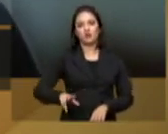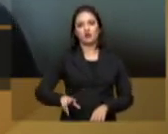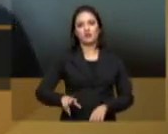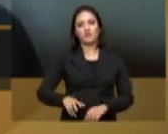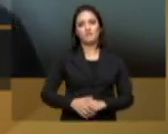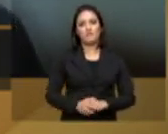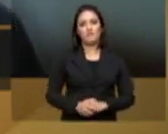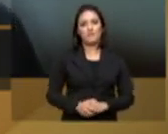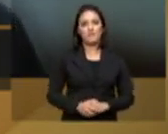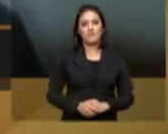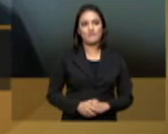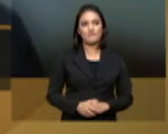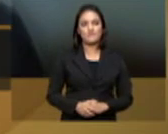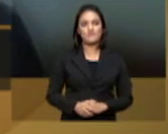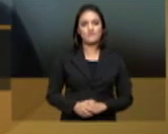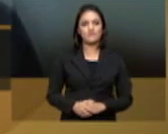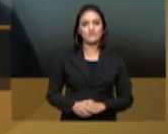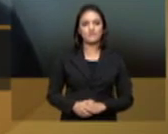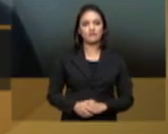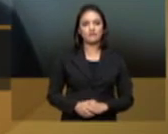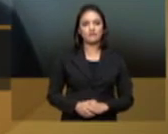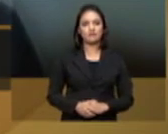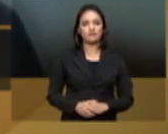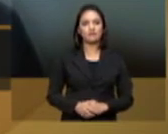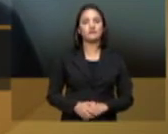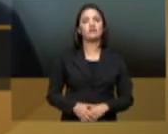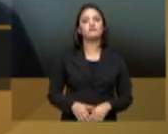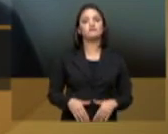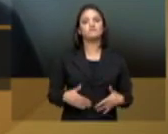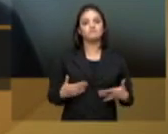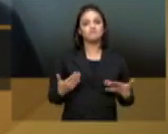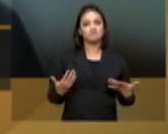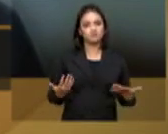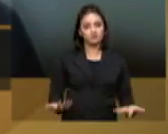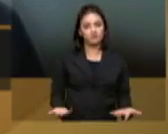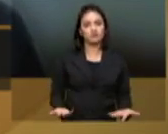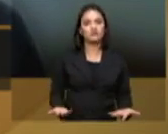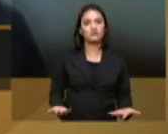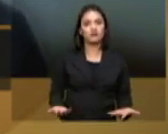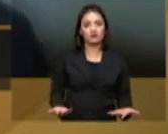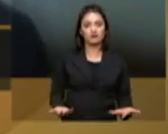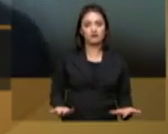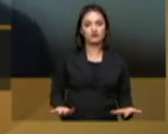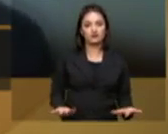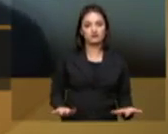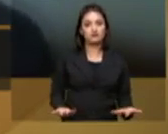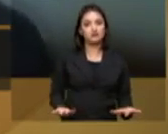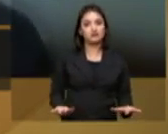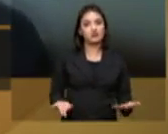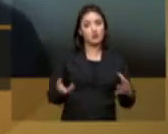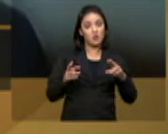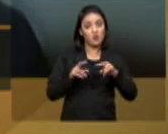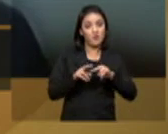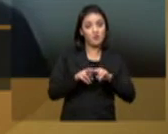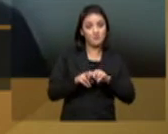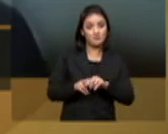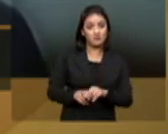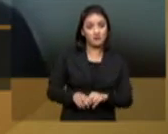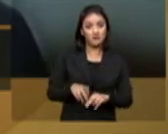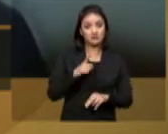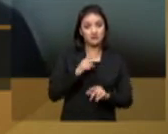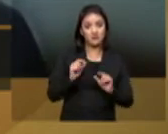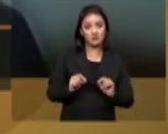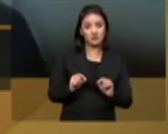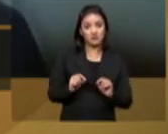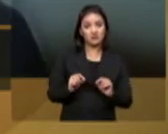jurídica. É fato. Ou seja, é um alto grau de coatividade. Nesse ponto, destaco que o fato de as